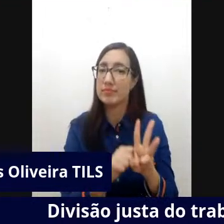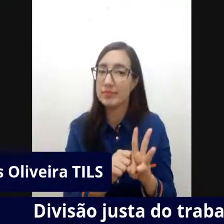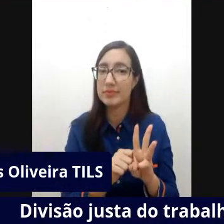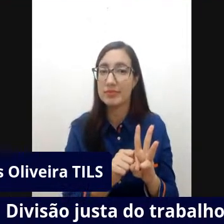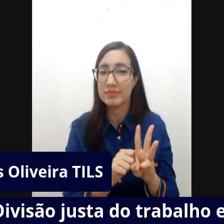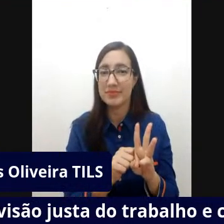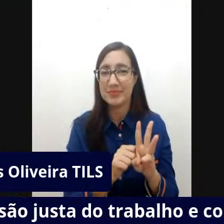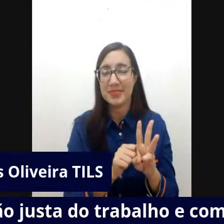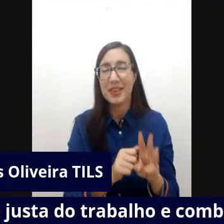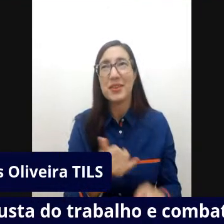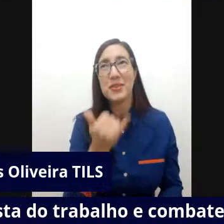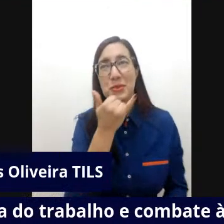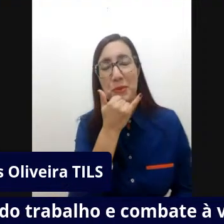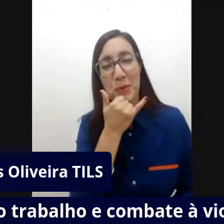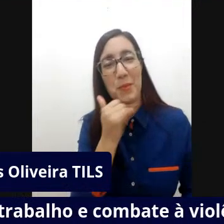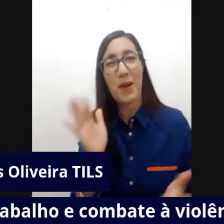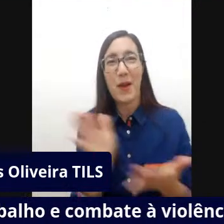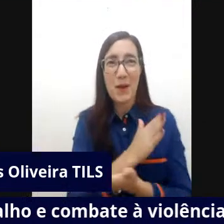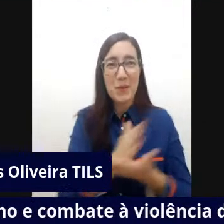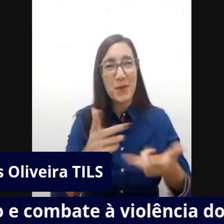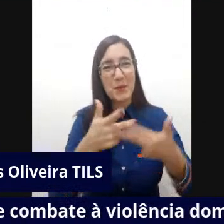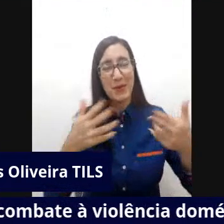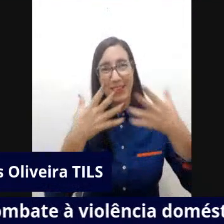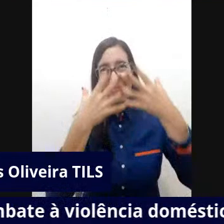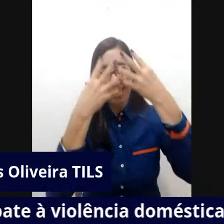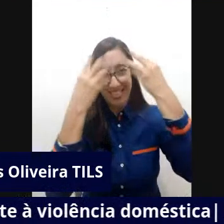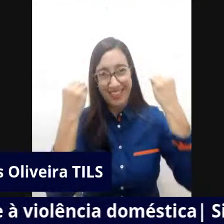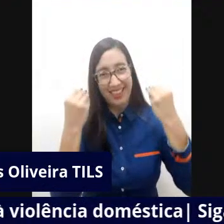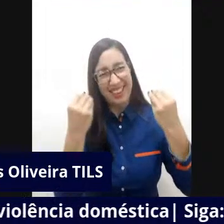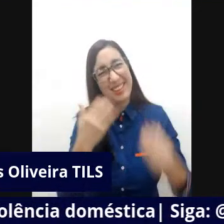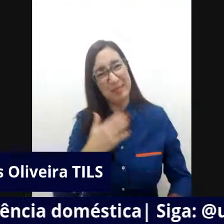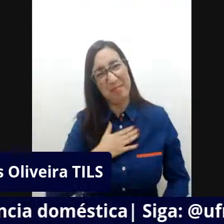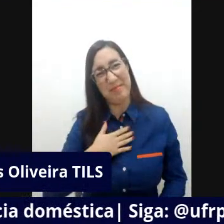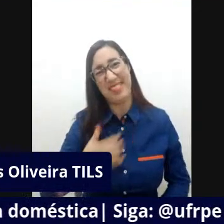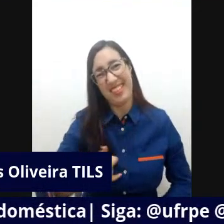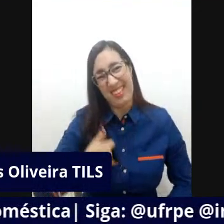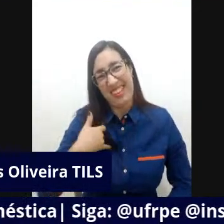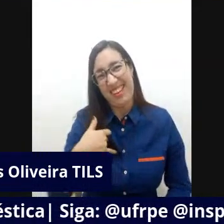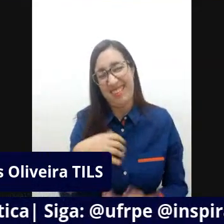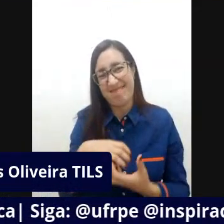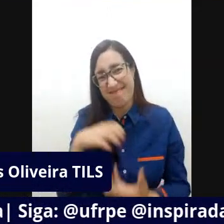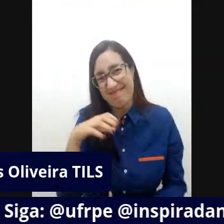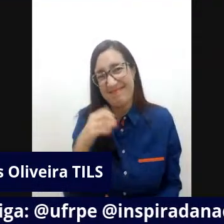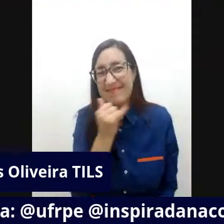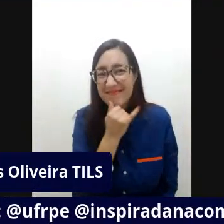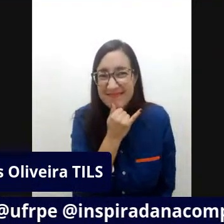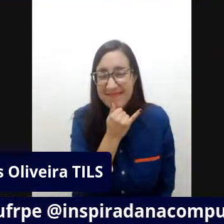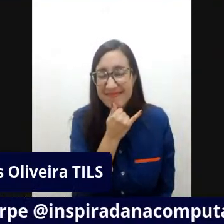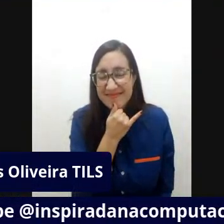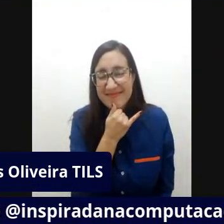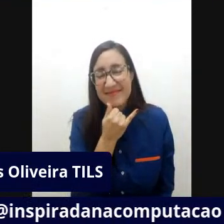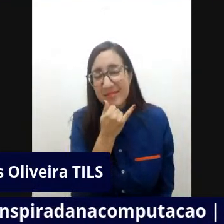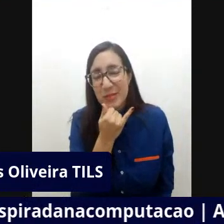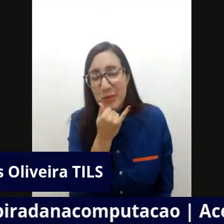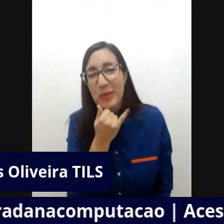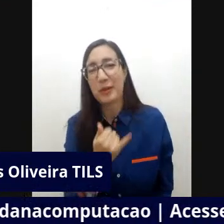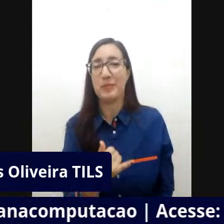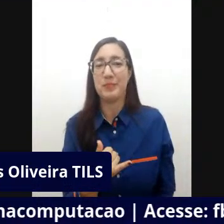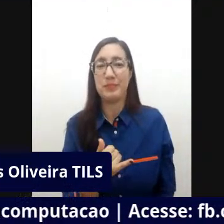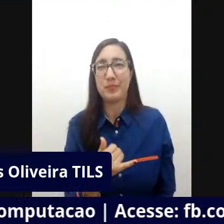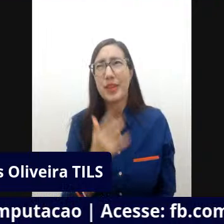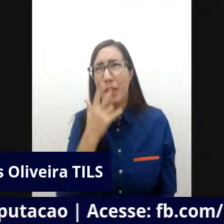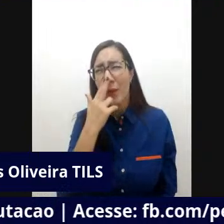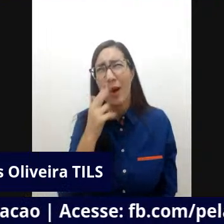idade. Então, eu acho que foi a professora Letícia que falou, né, que